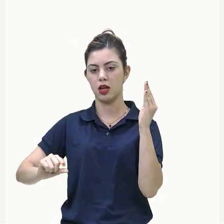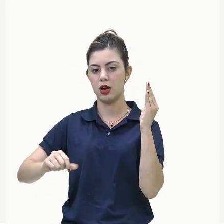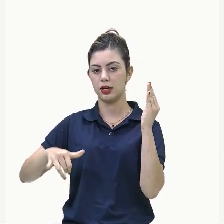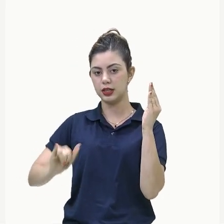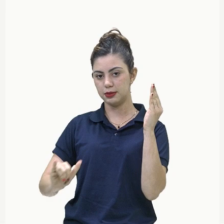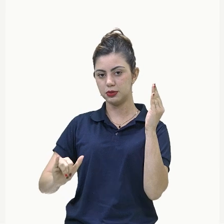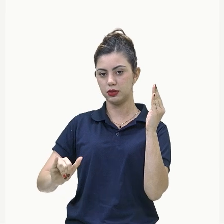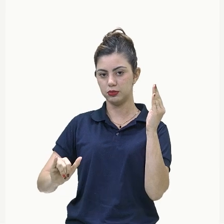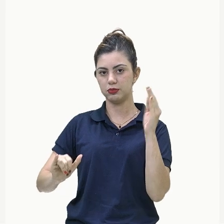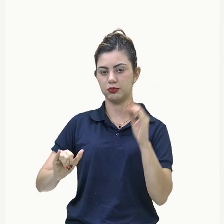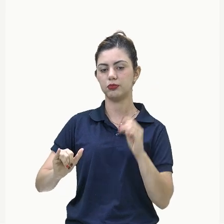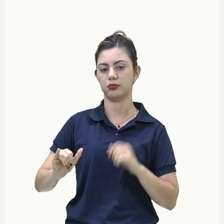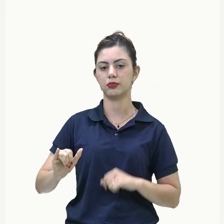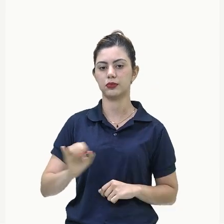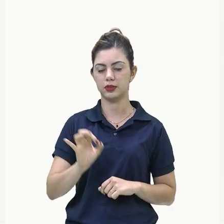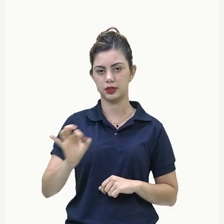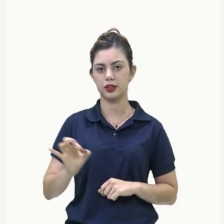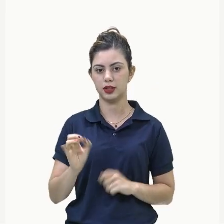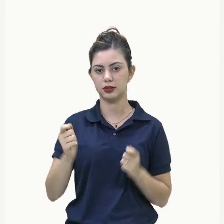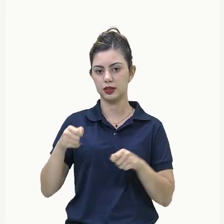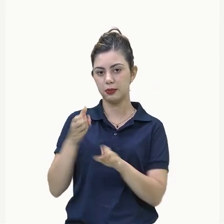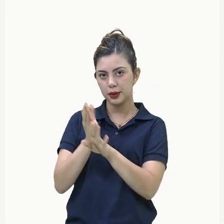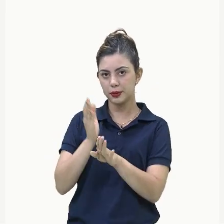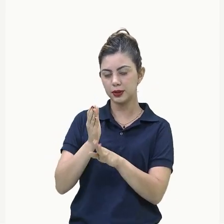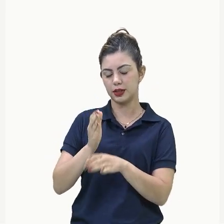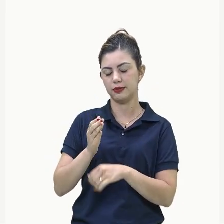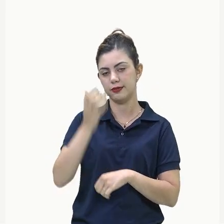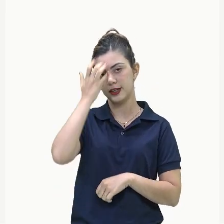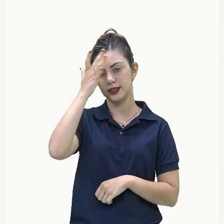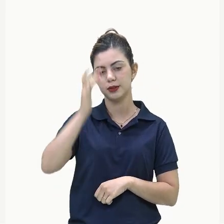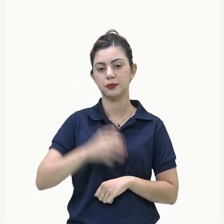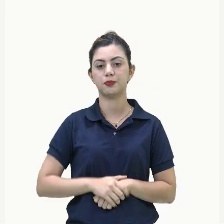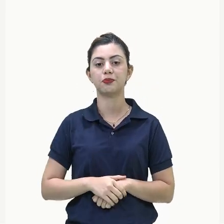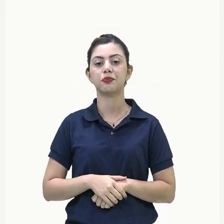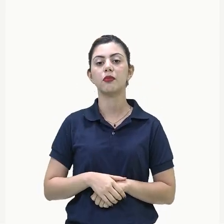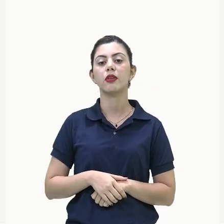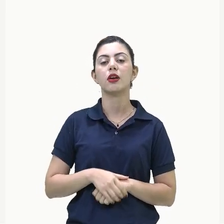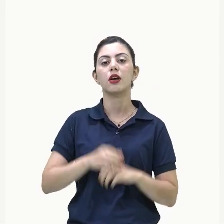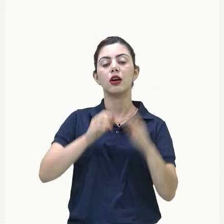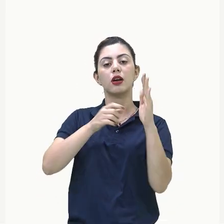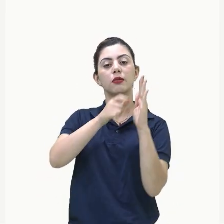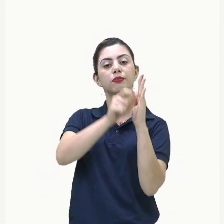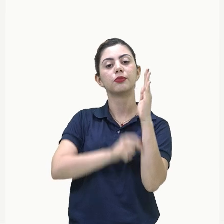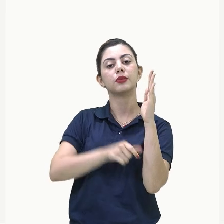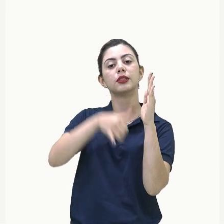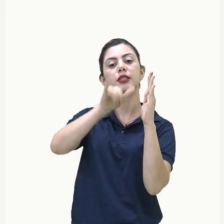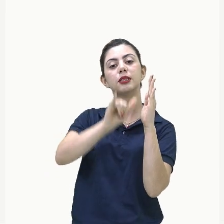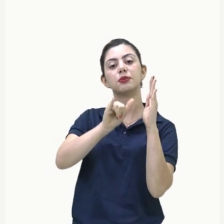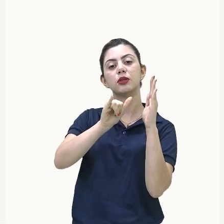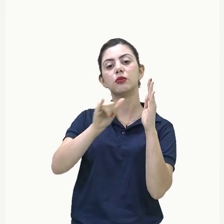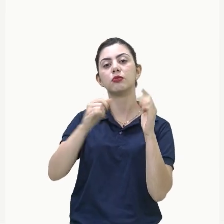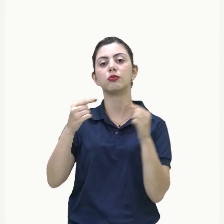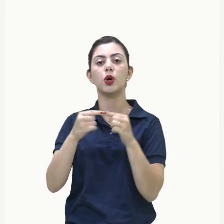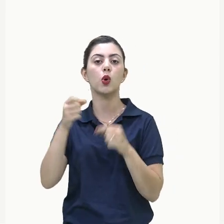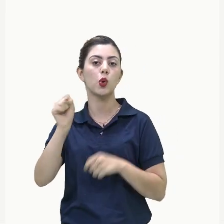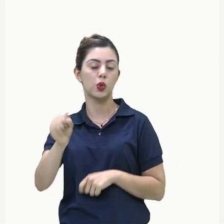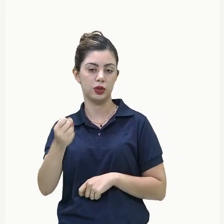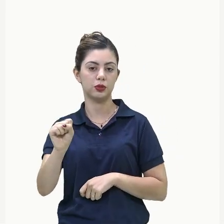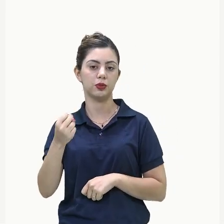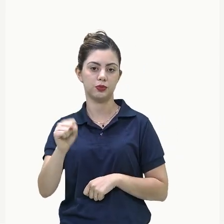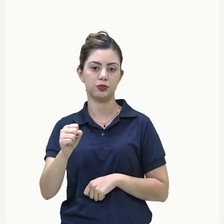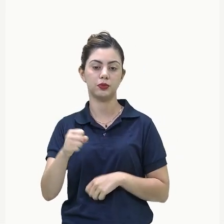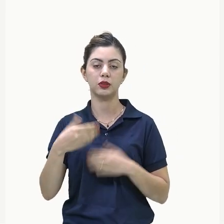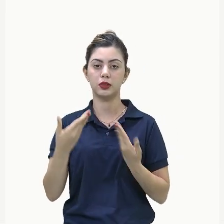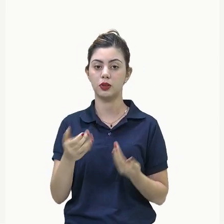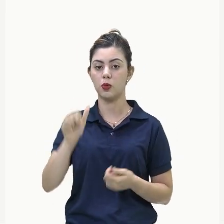né? A grade ajuda a gente a identificar os pontos. E o y dele vai ser 8. Então, esse aqui é o par ordenado do ponto